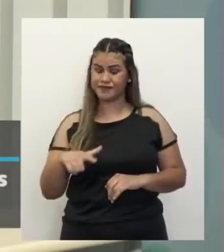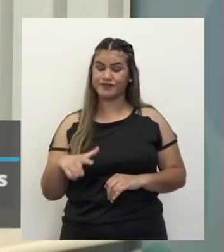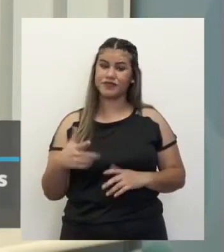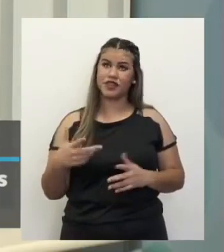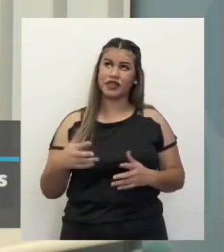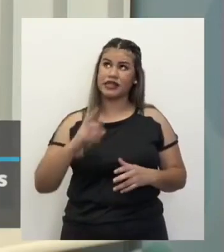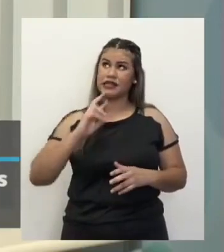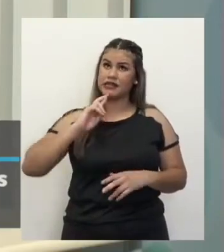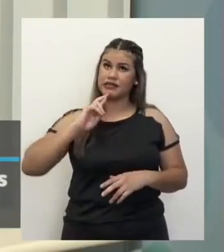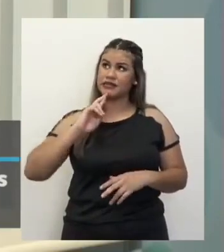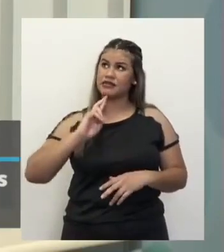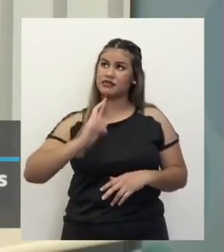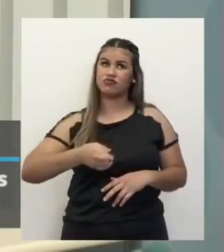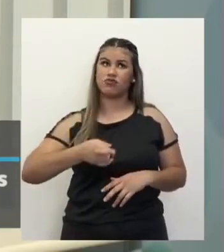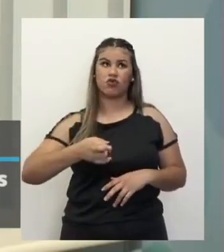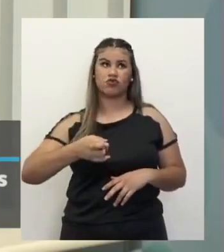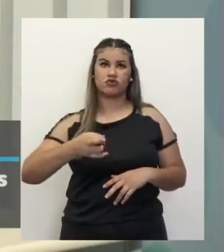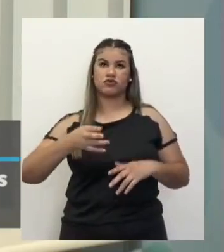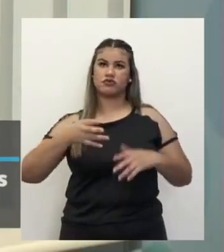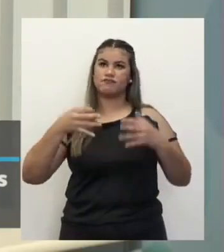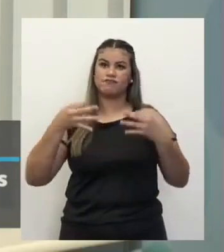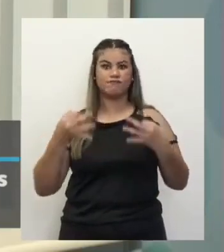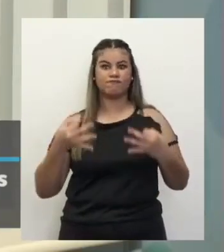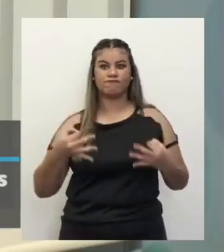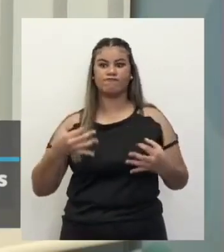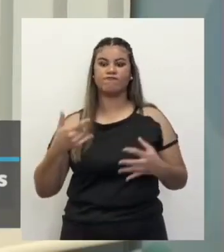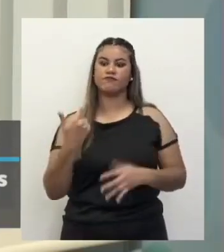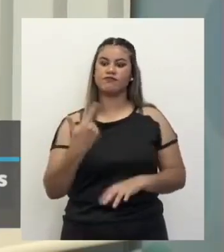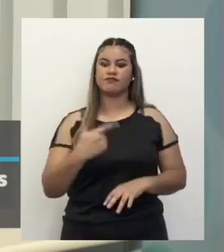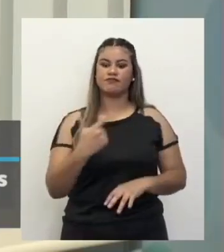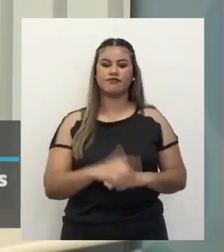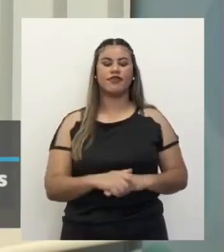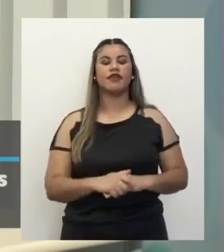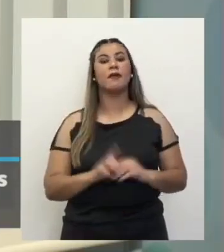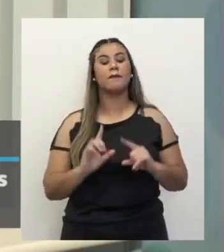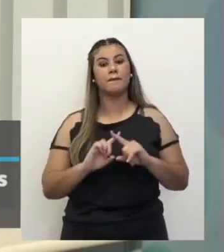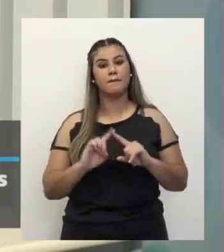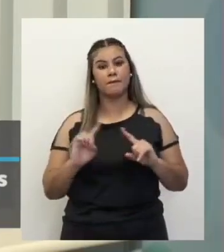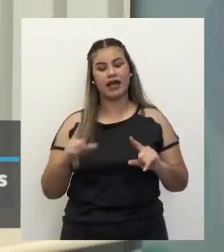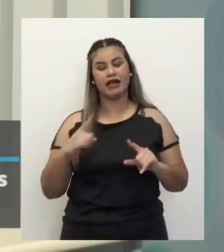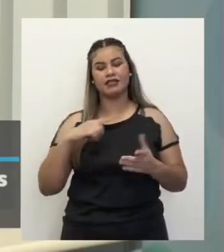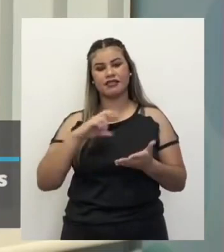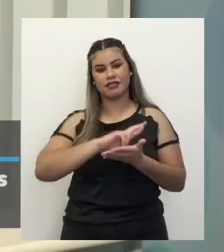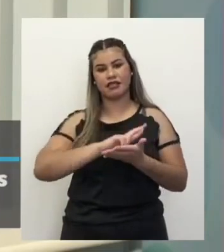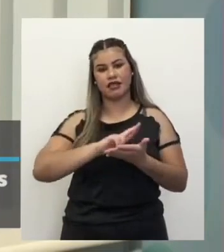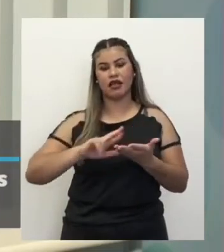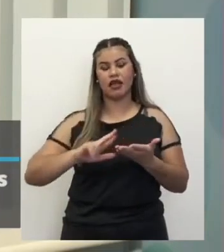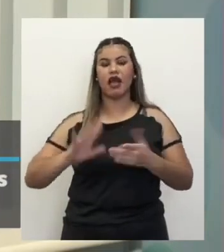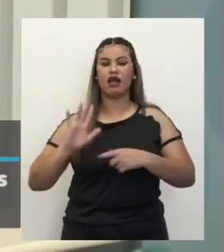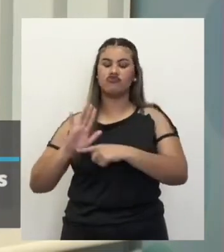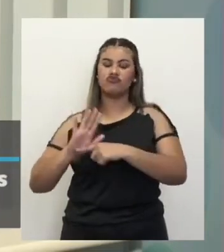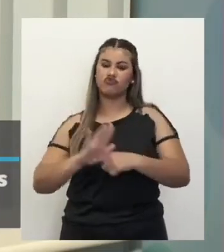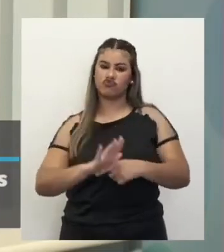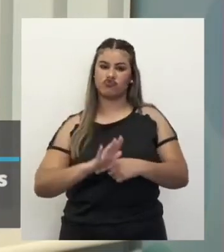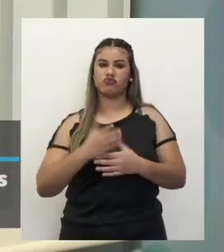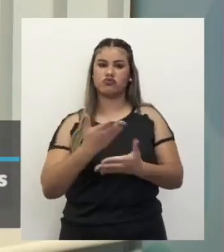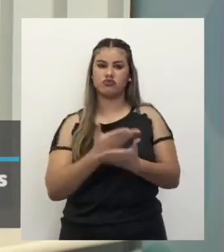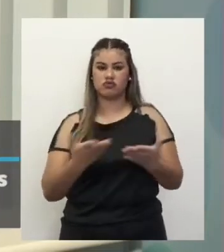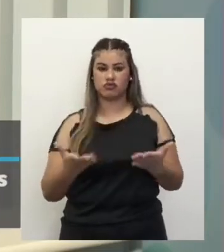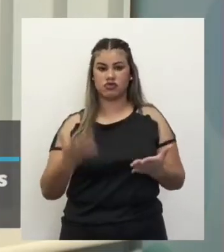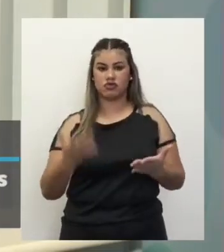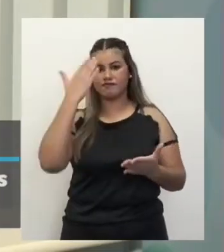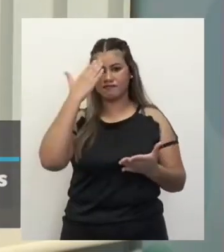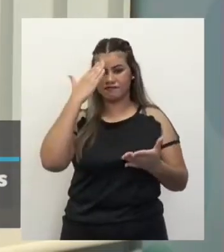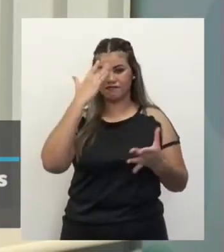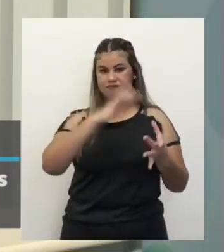uma resposta muito pronta para vocês, mas nós trouxemos alguns elementos para ajudar nessa